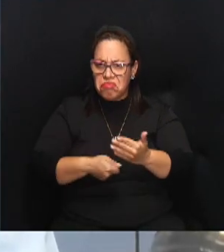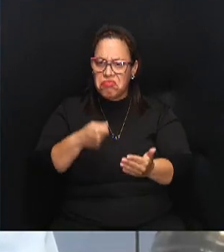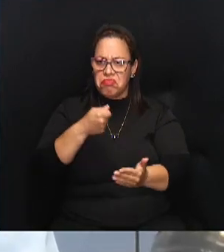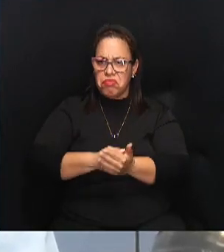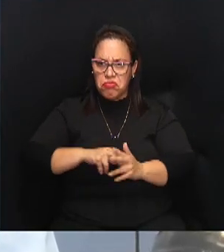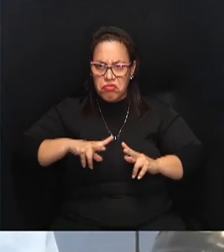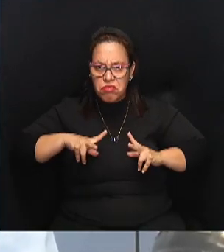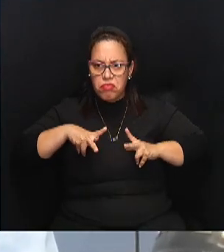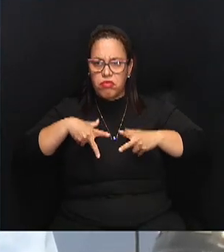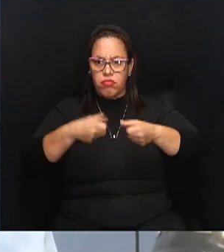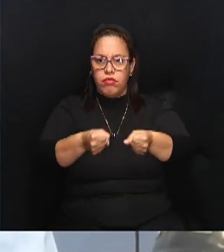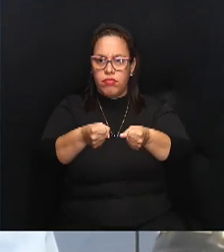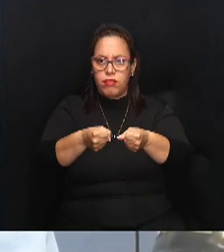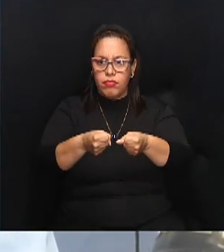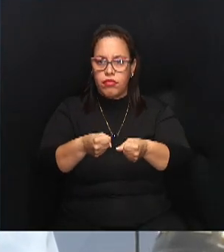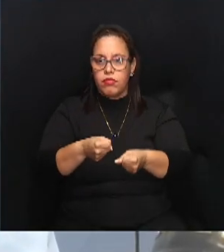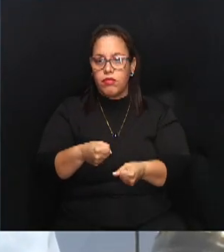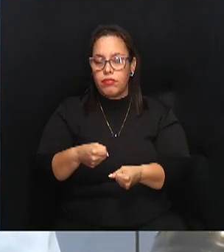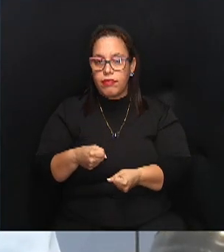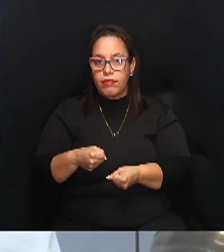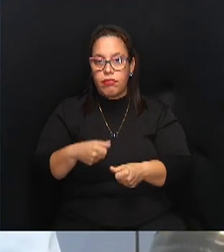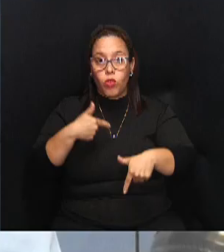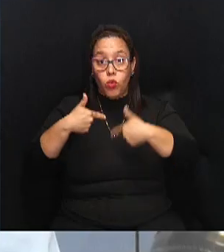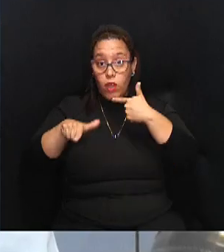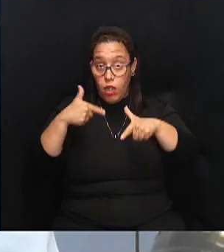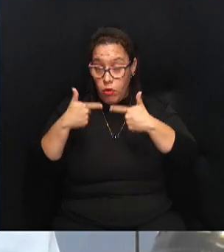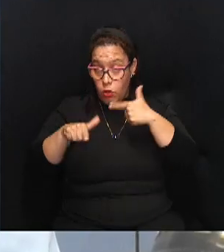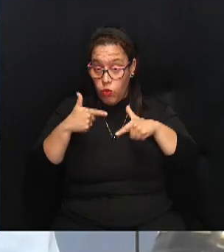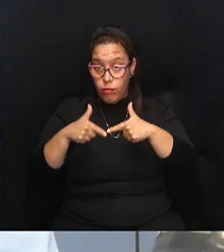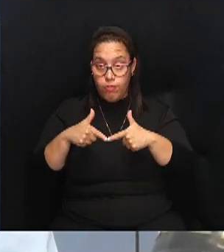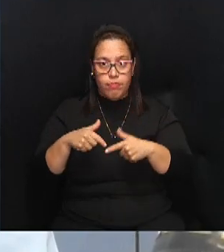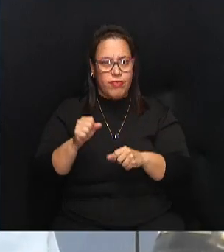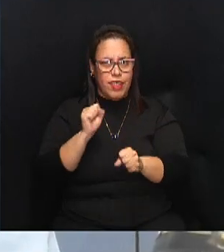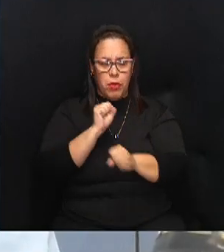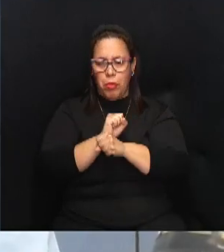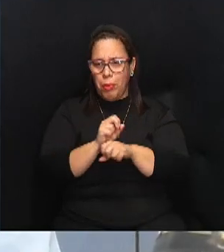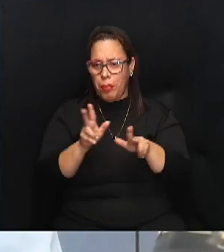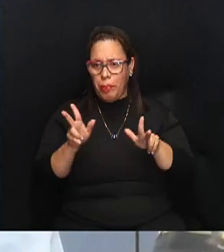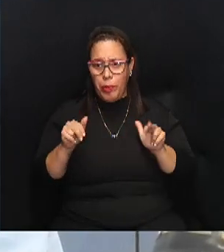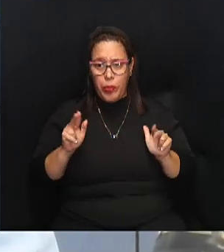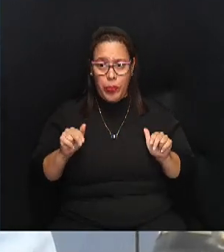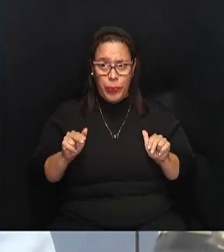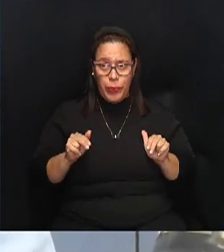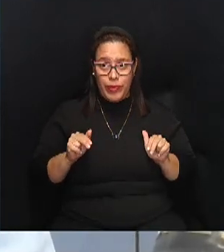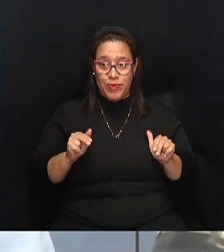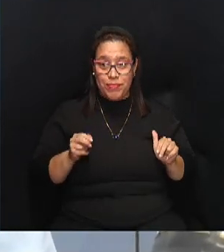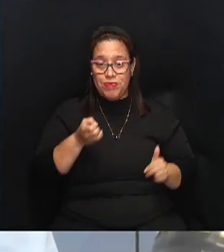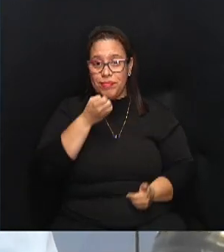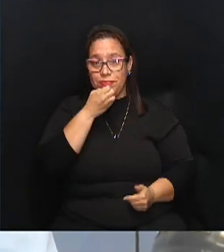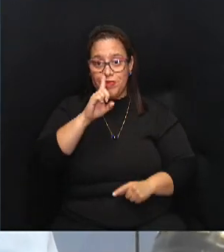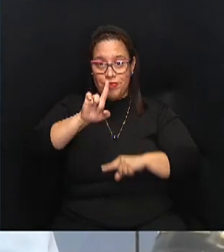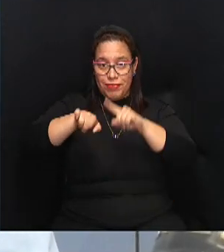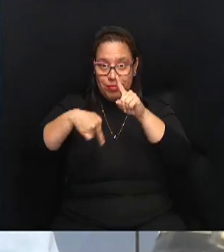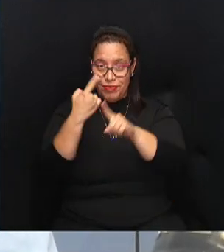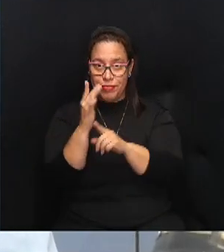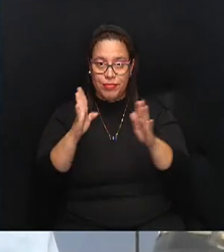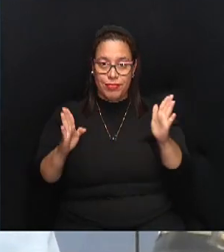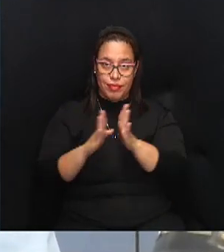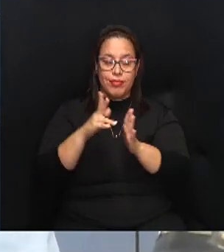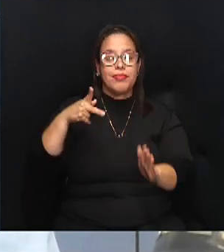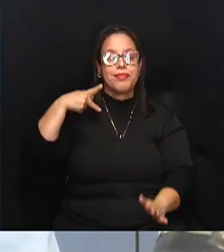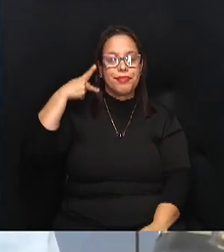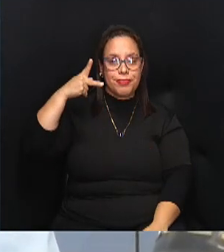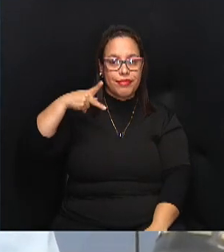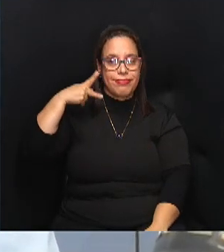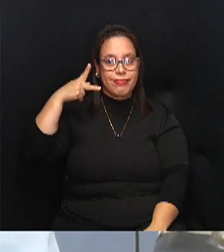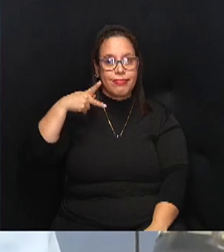muito potente da cidade, um trabalhador. Esse homem não descansa. Desejar que ele tenha muito sucesso nessa frente parlamentar,